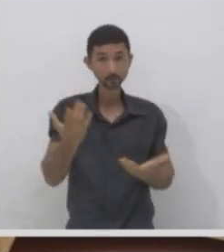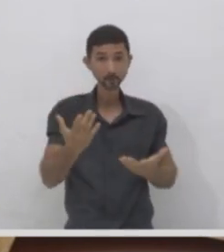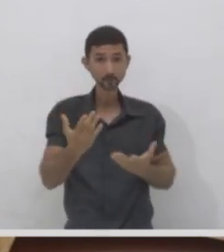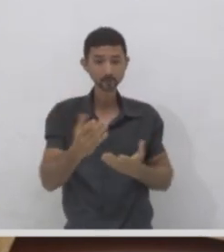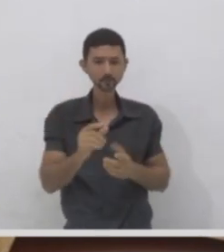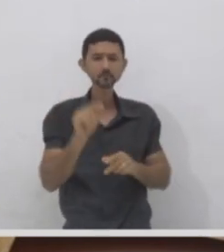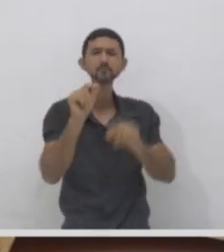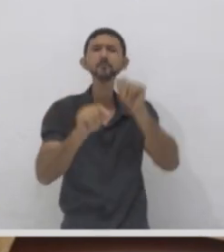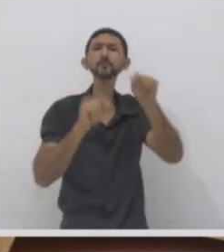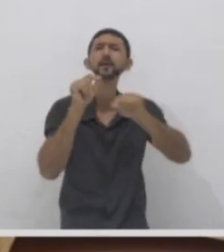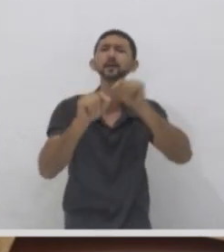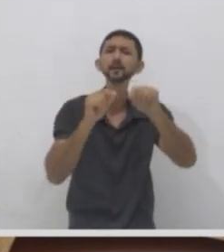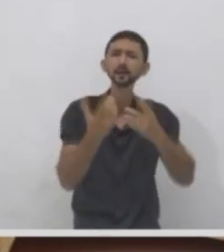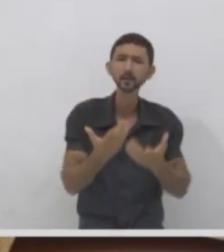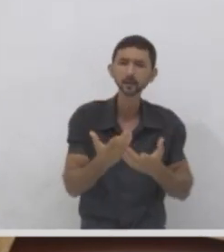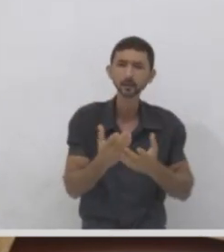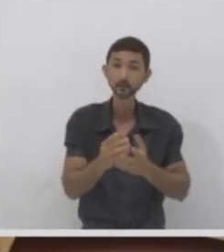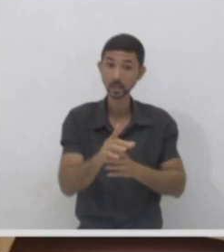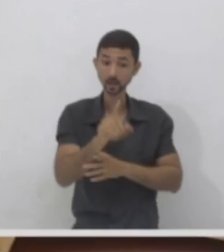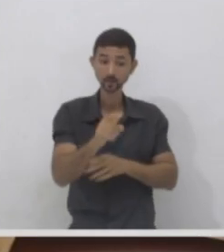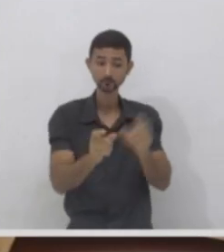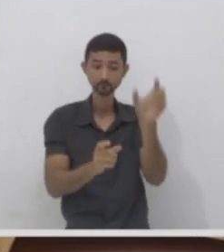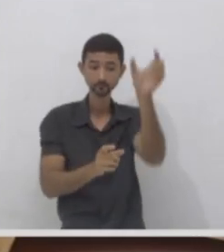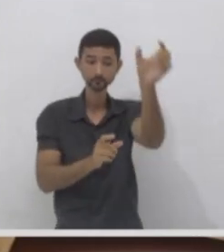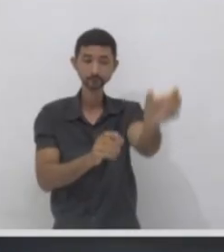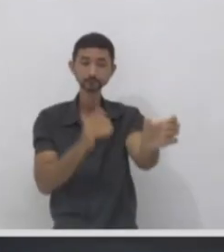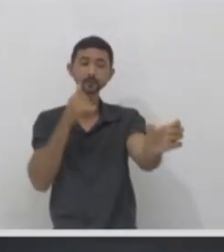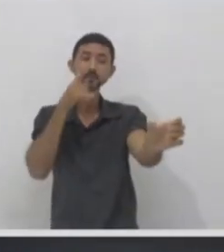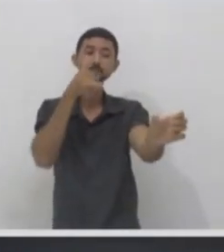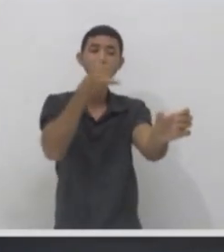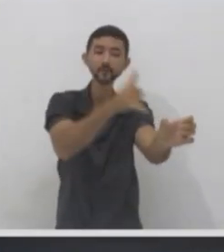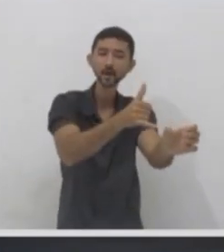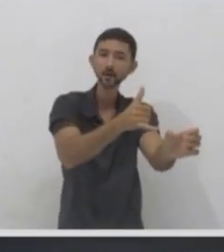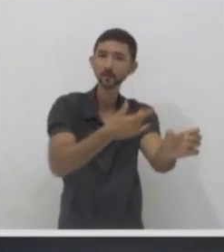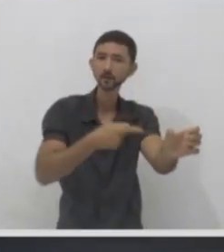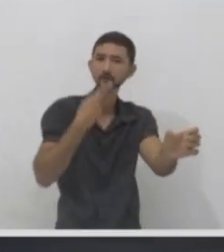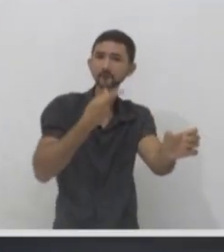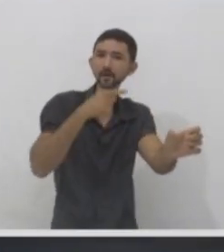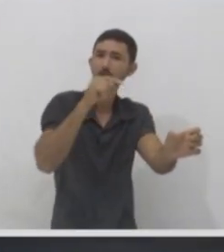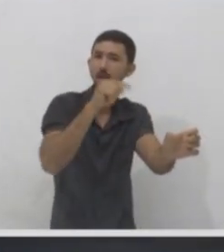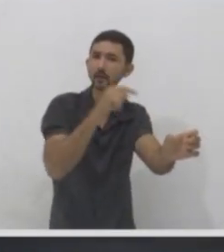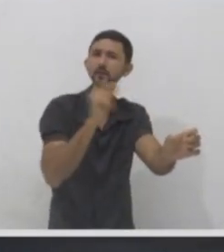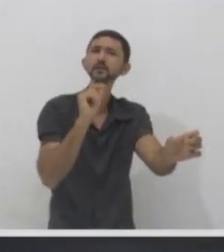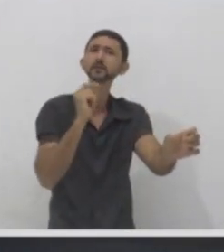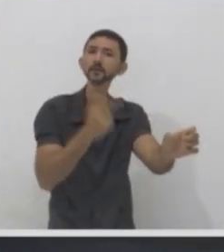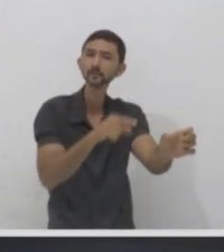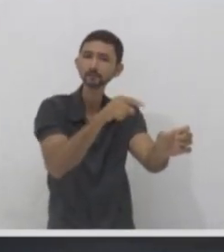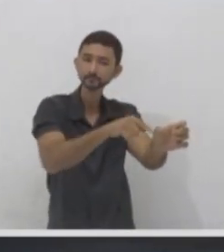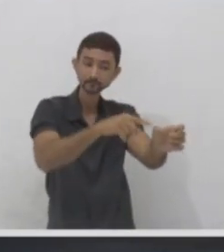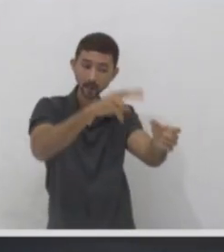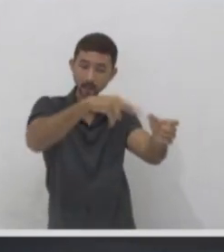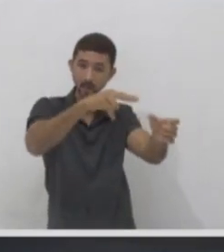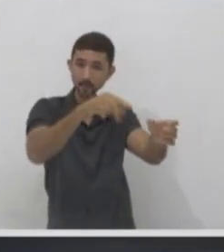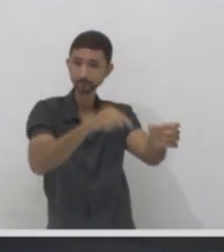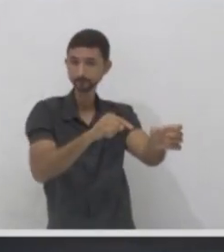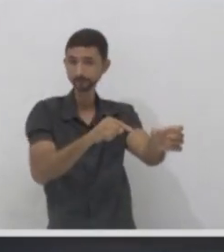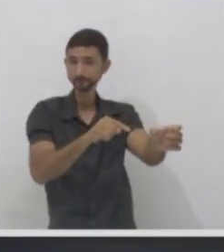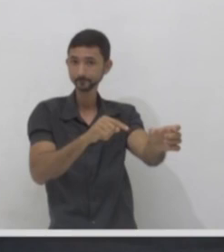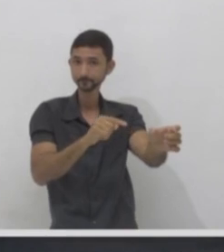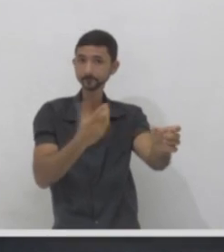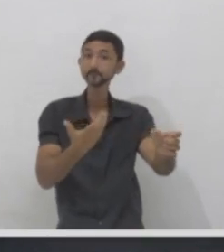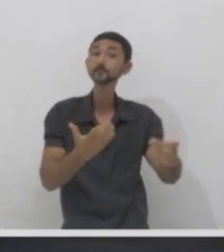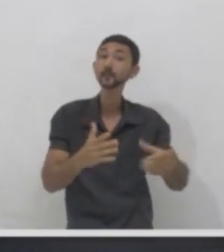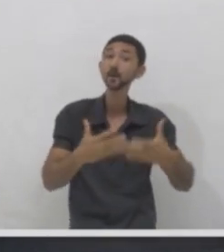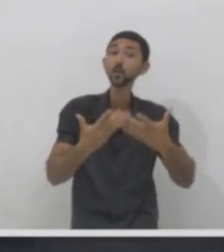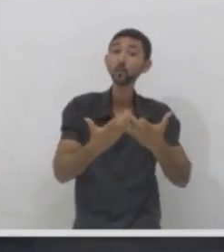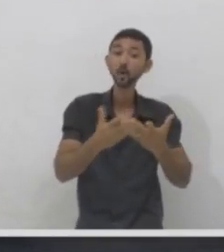quem significa o receptor, porque você precisa pensar em quem vai ler a sua história. Qual será o